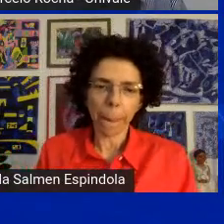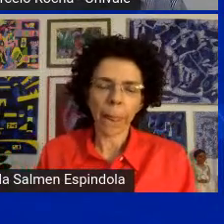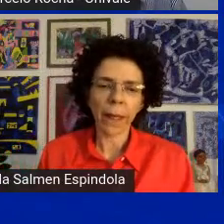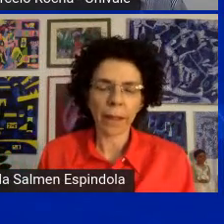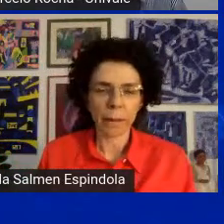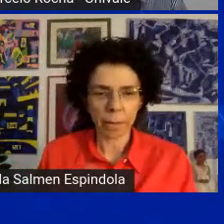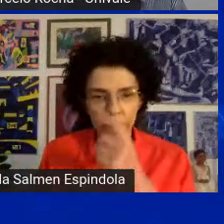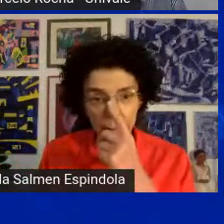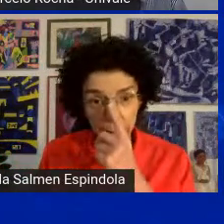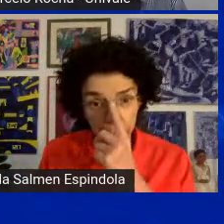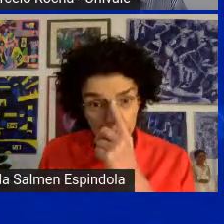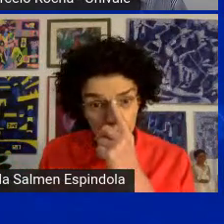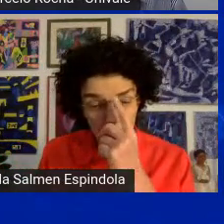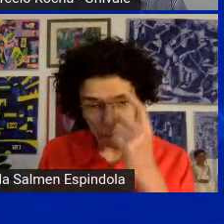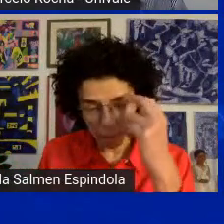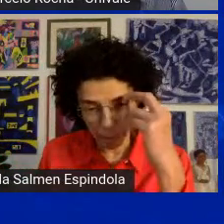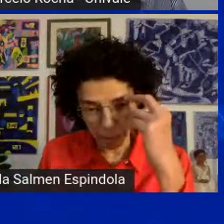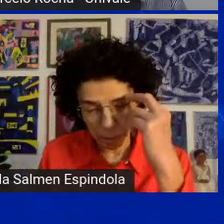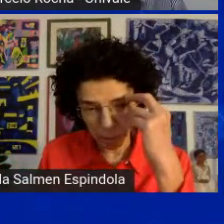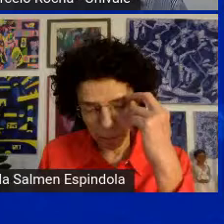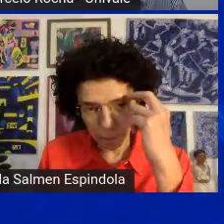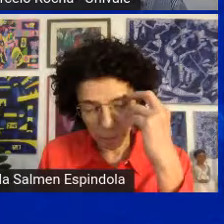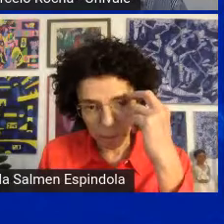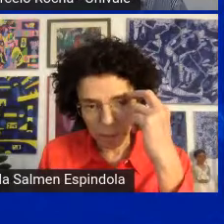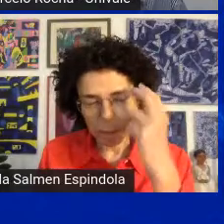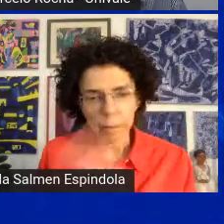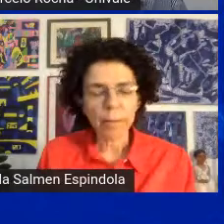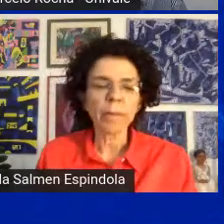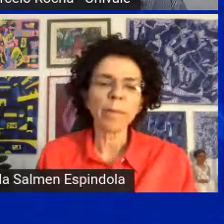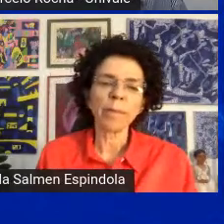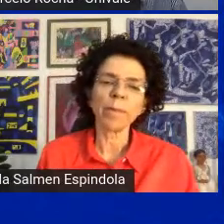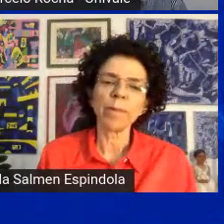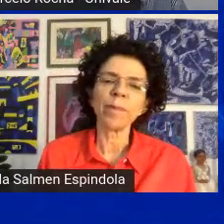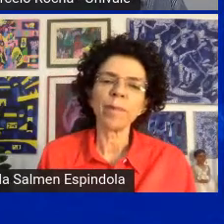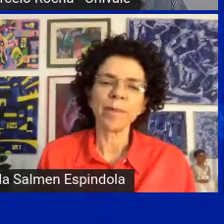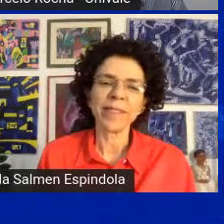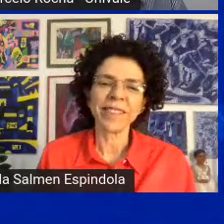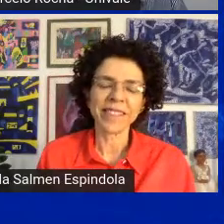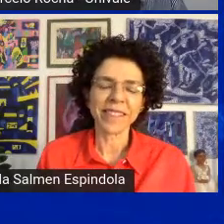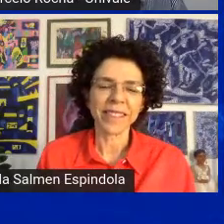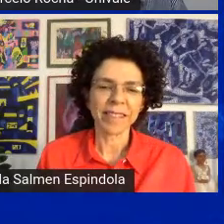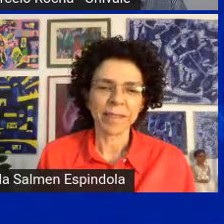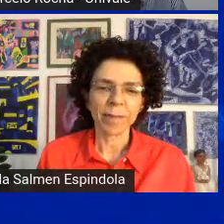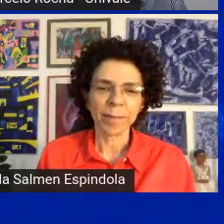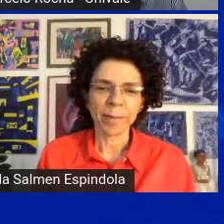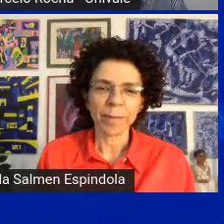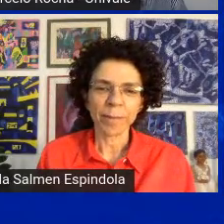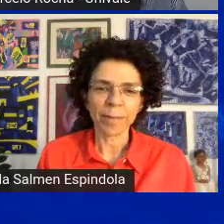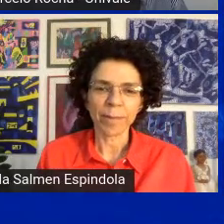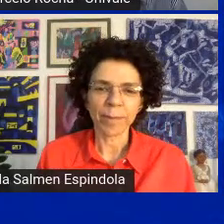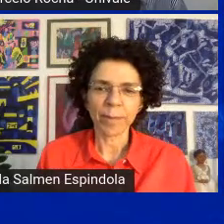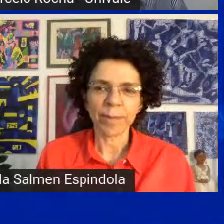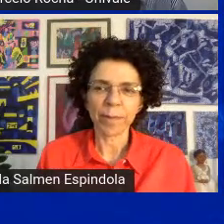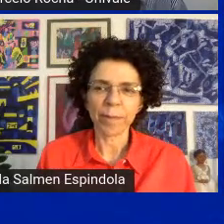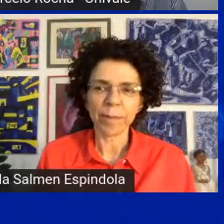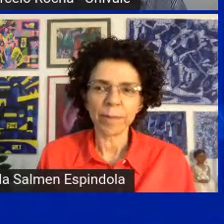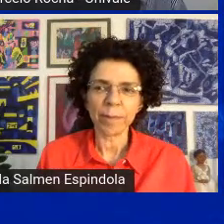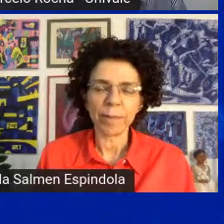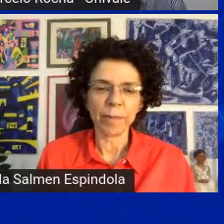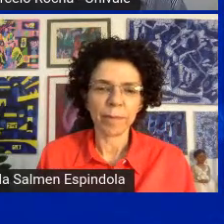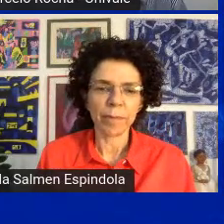e investigativo. A todos, uma excelente noite e um excelente